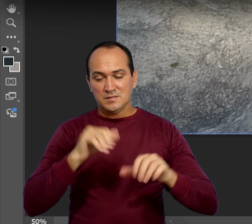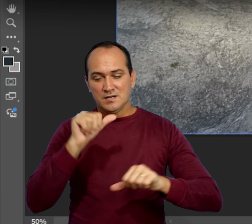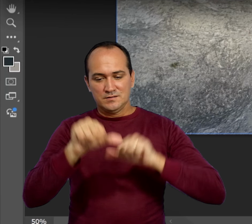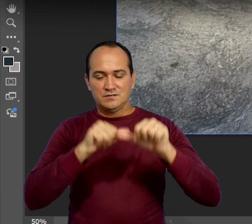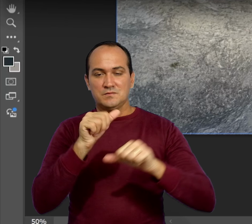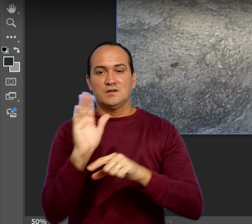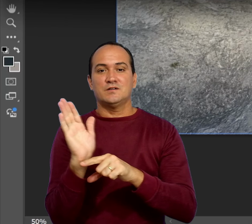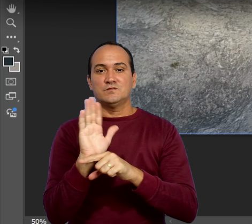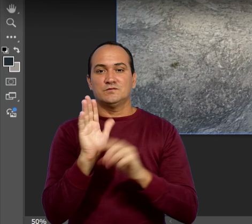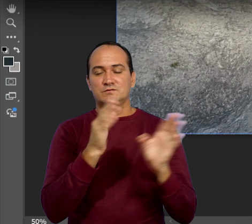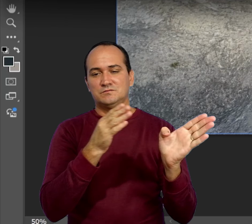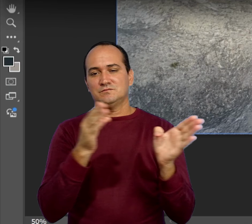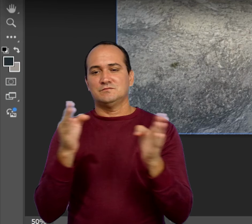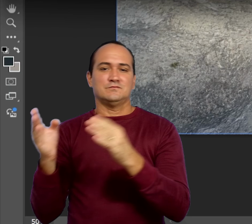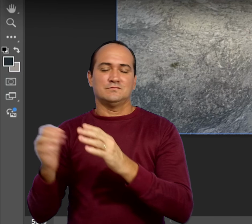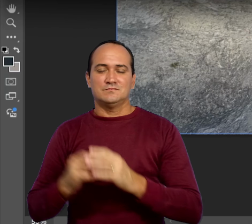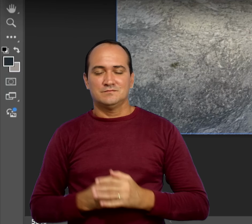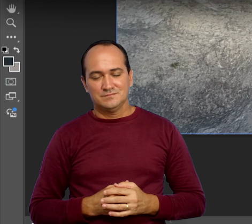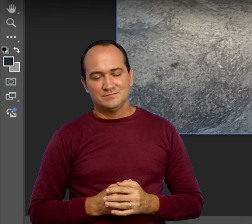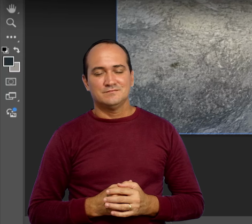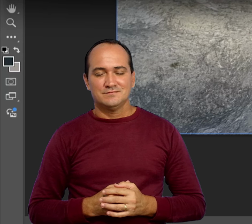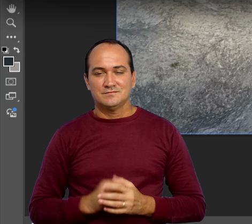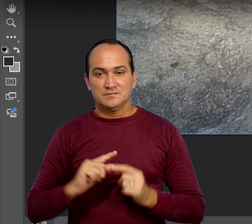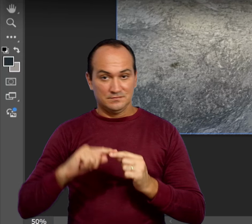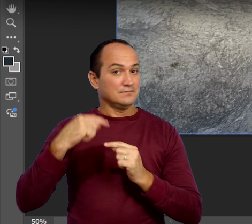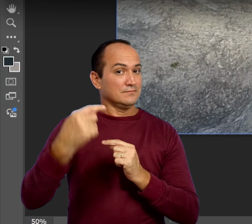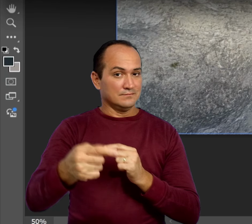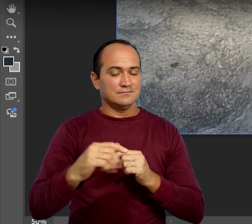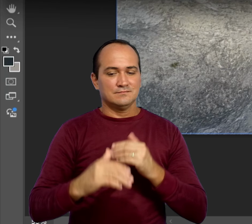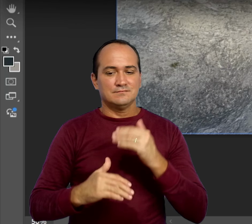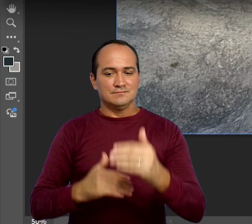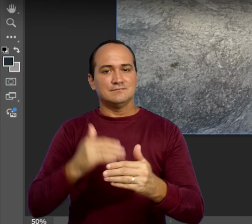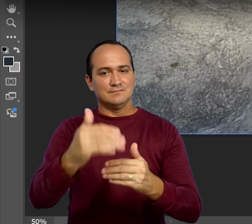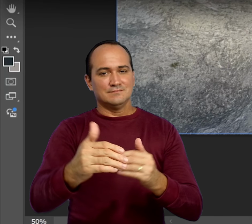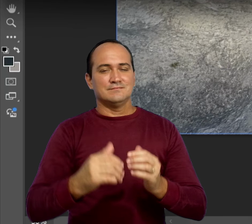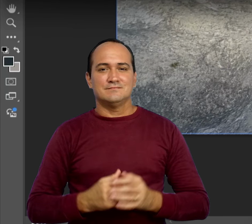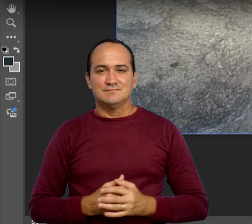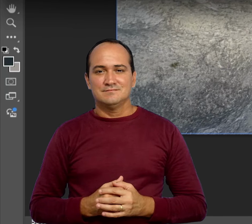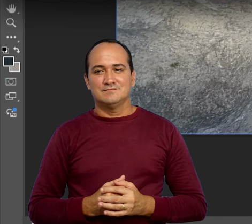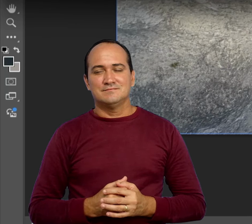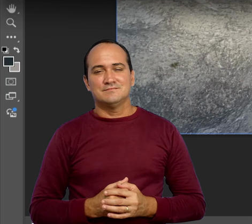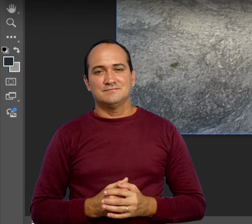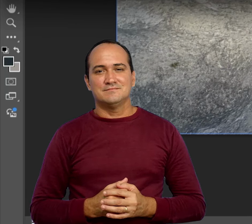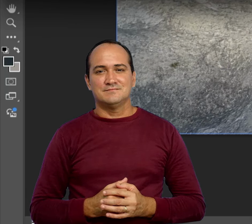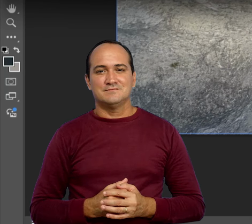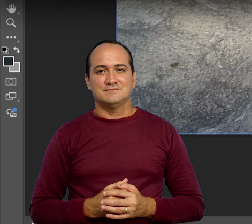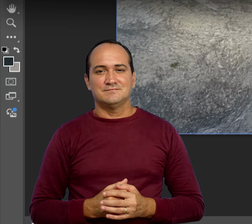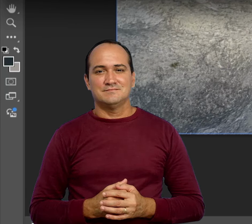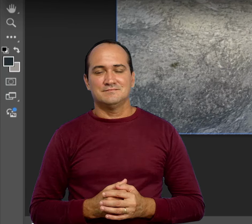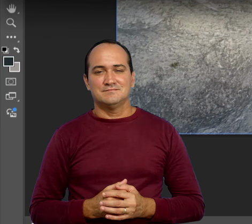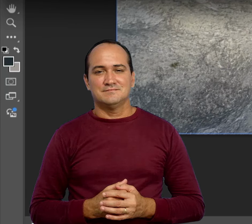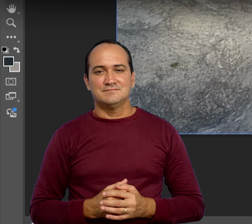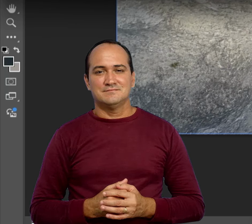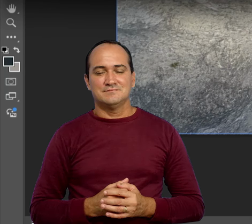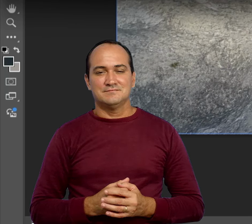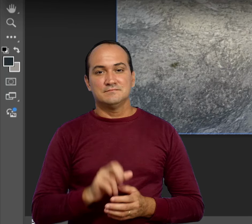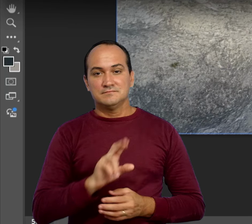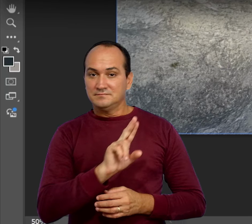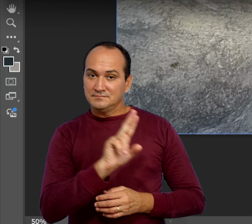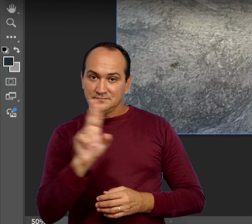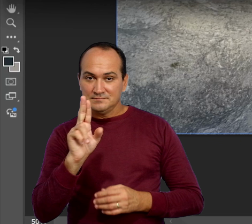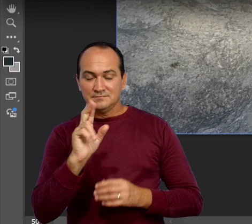né? Vou transformar em vídeo lá no Adobe After Effects, que é a nossa próxima etapa. Então vou colocar aqui, ó, Serra Parallax